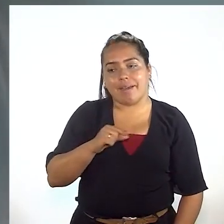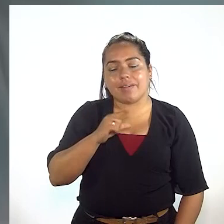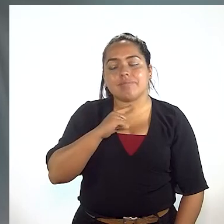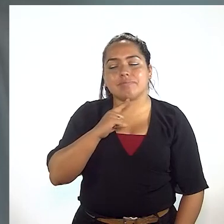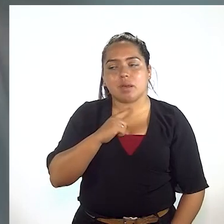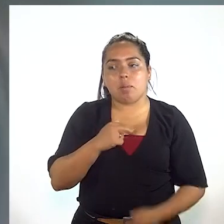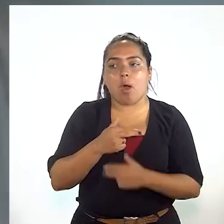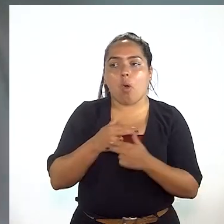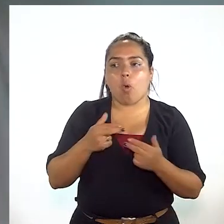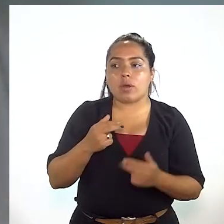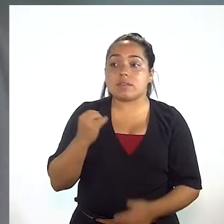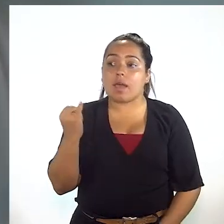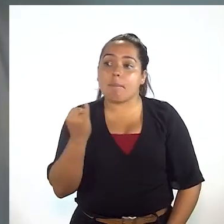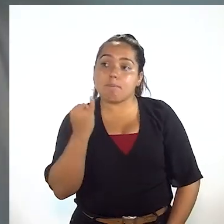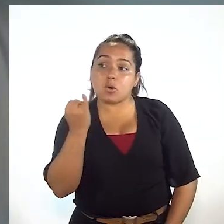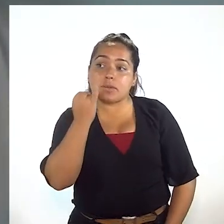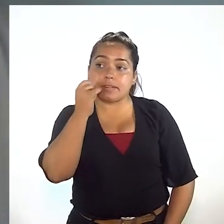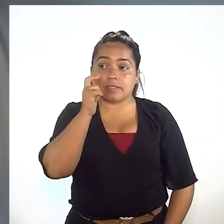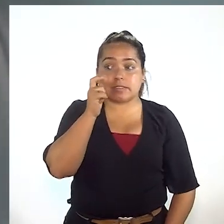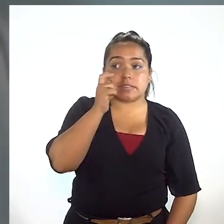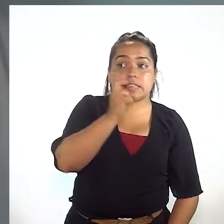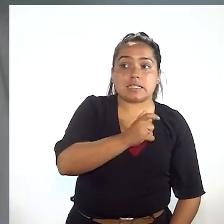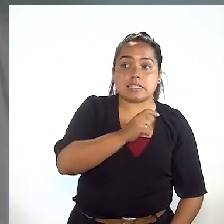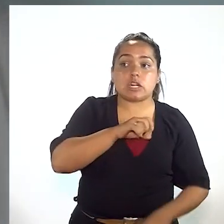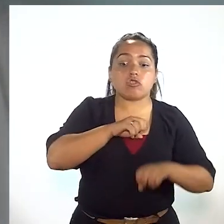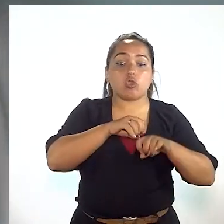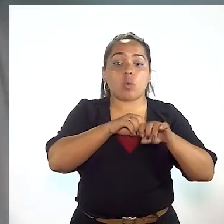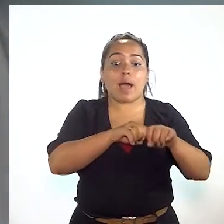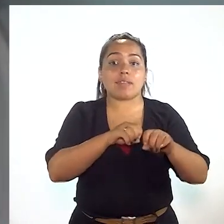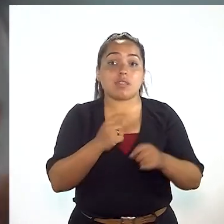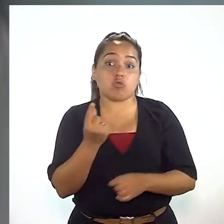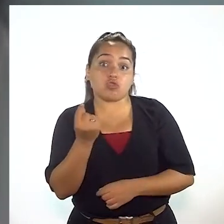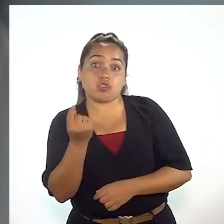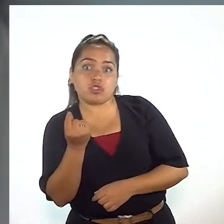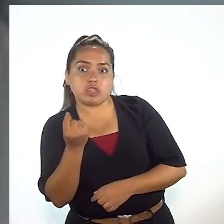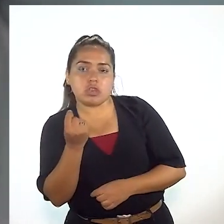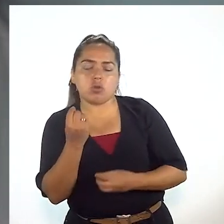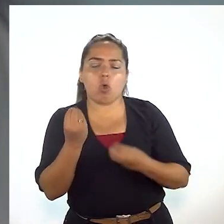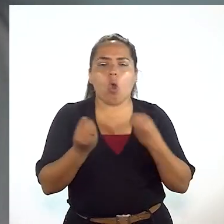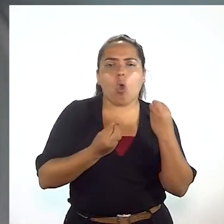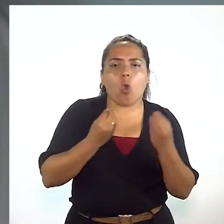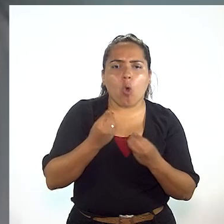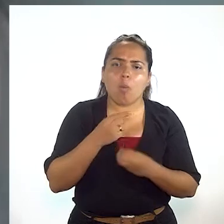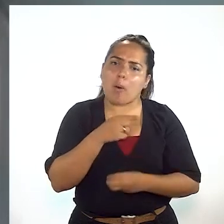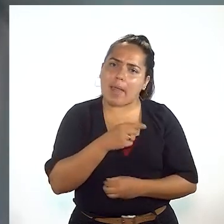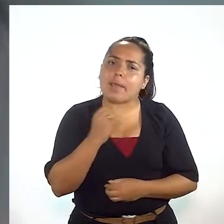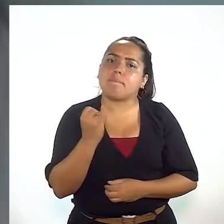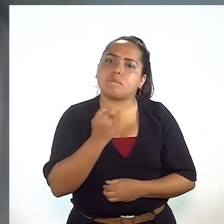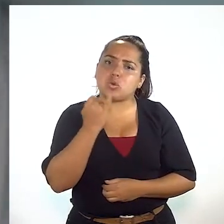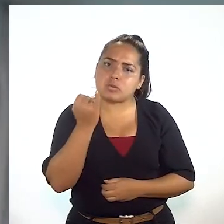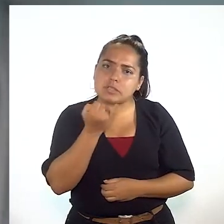muito interessante, né, que é a questão da educação financeira, como ela é importante para que a gente possa